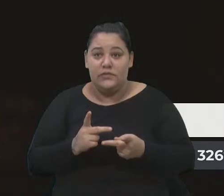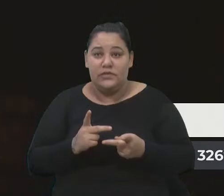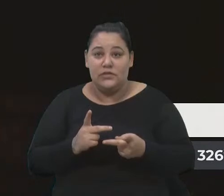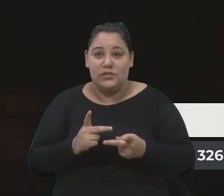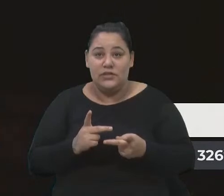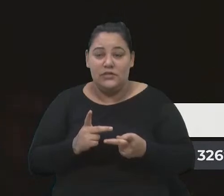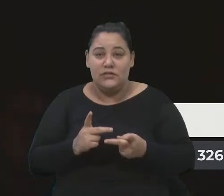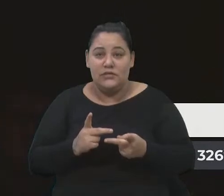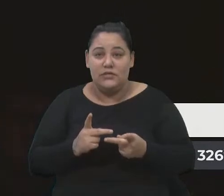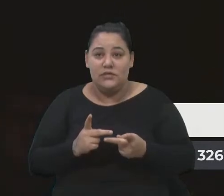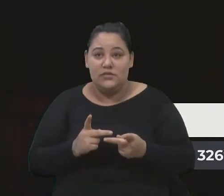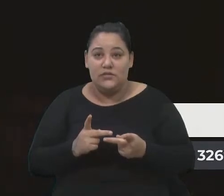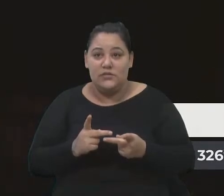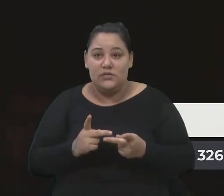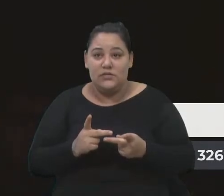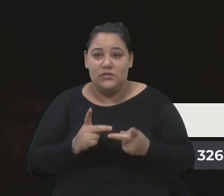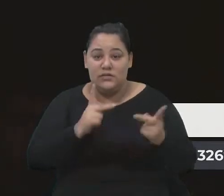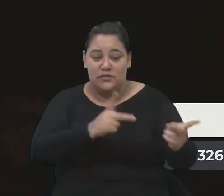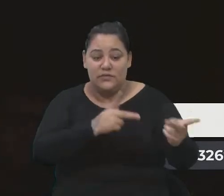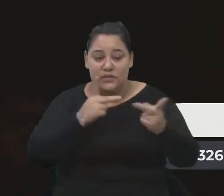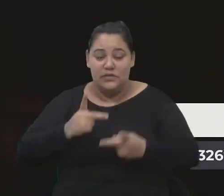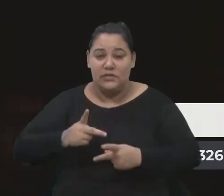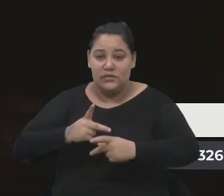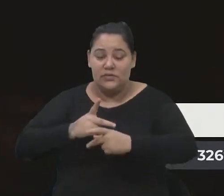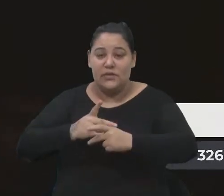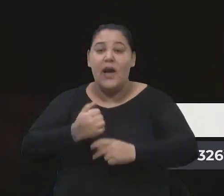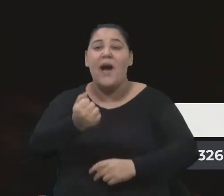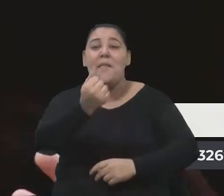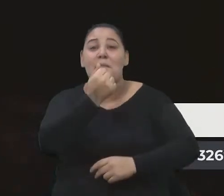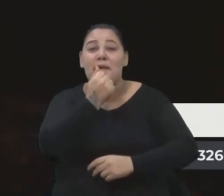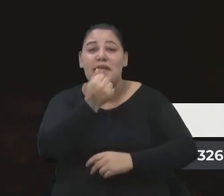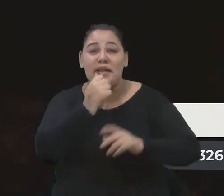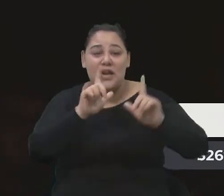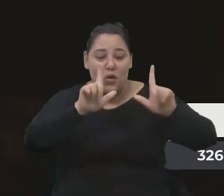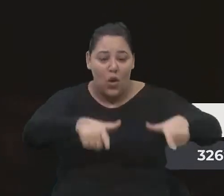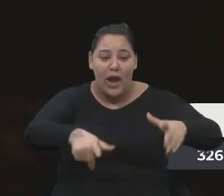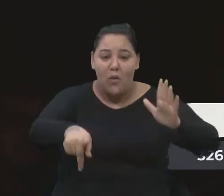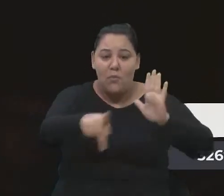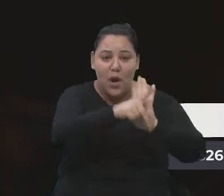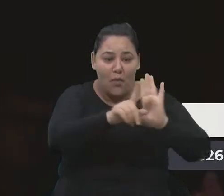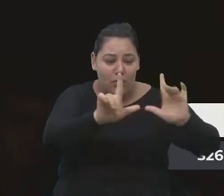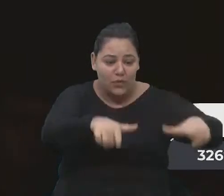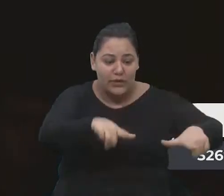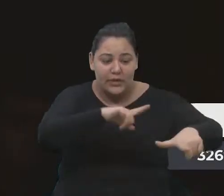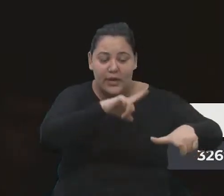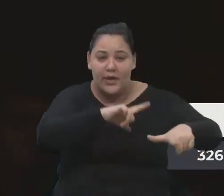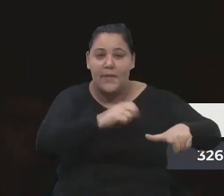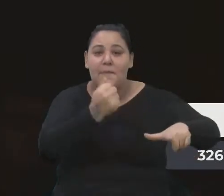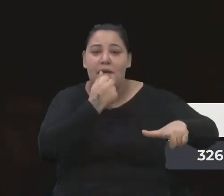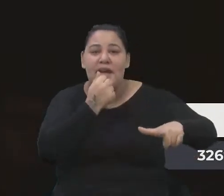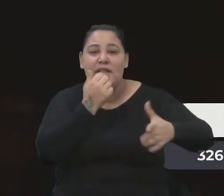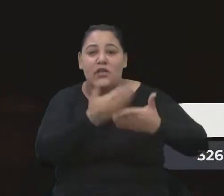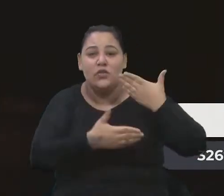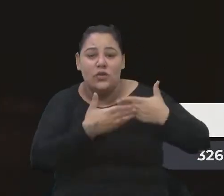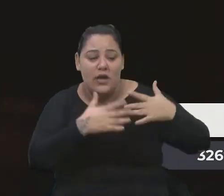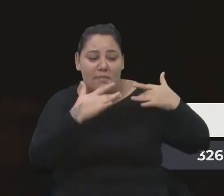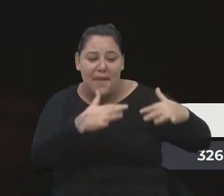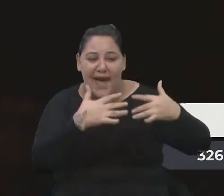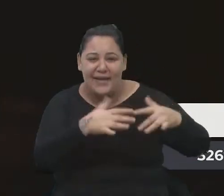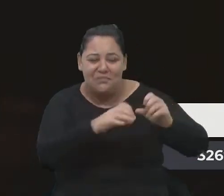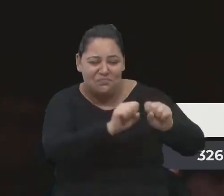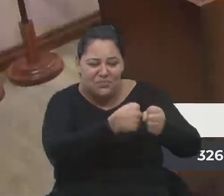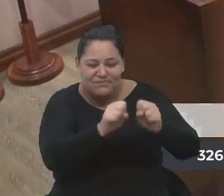Sul. Visitando a pedreira e tudo o que acontece ali, os equipamentos que estão sendo